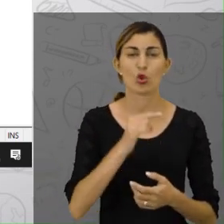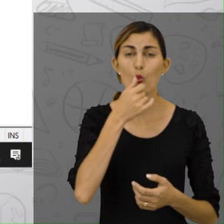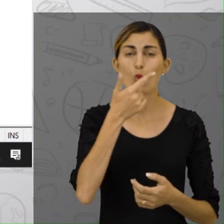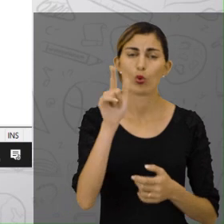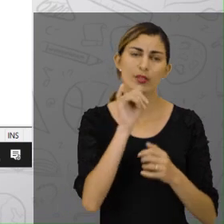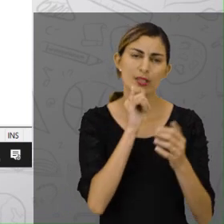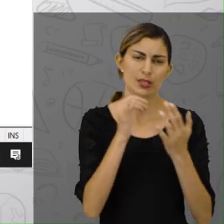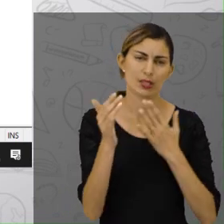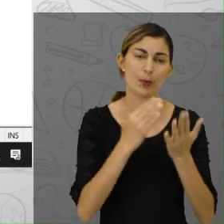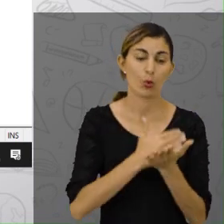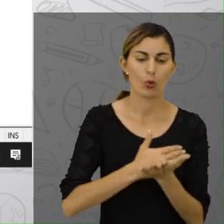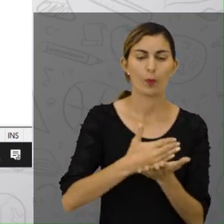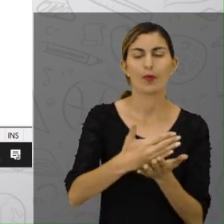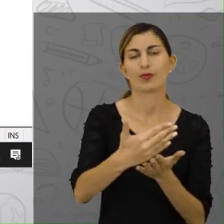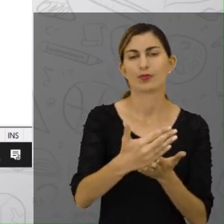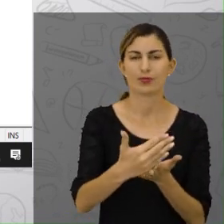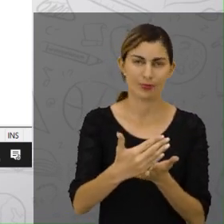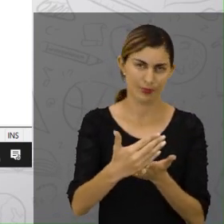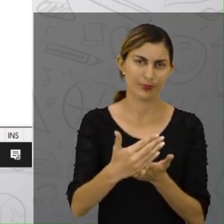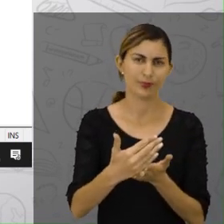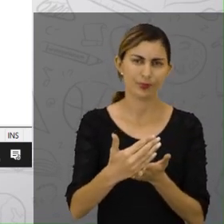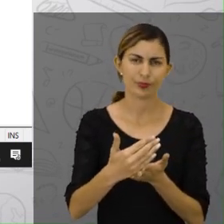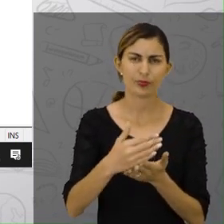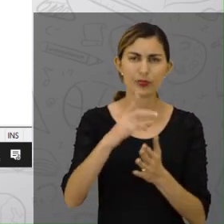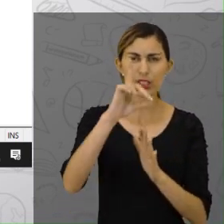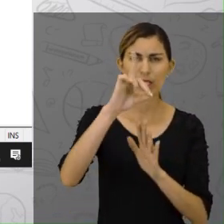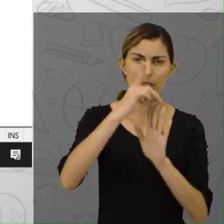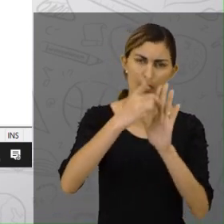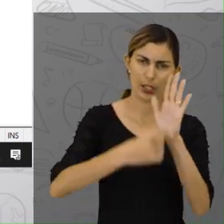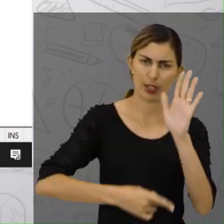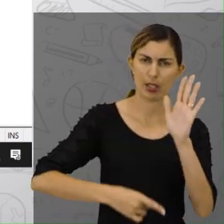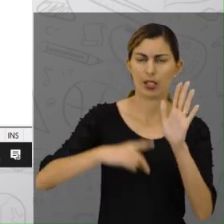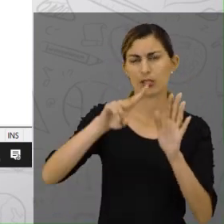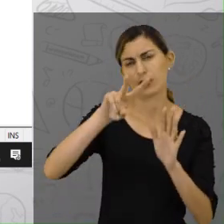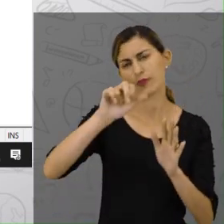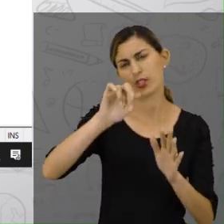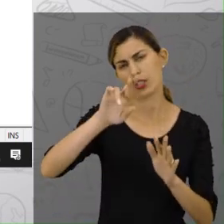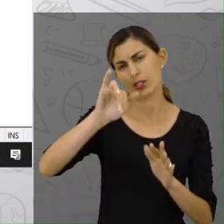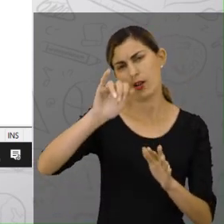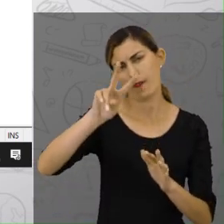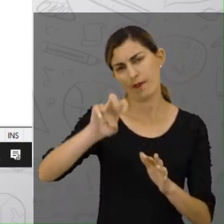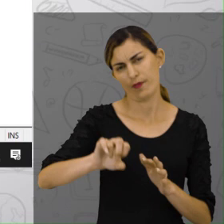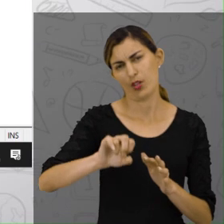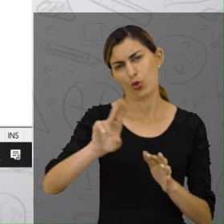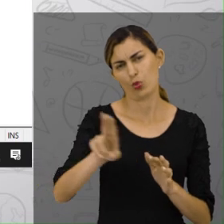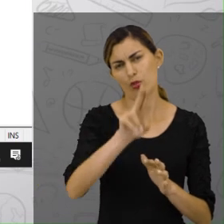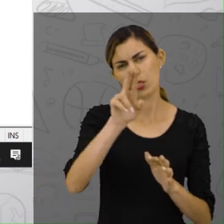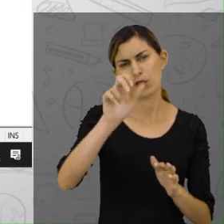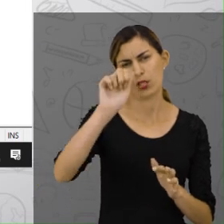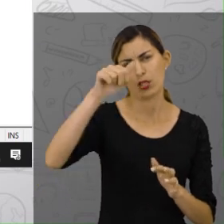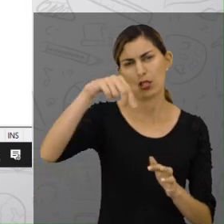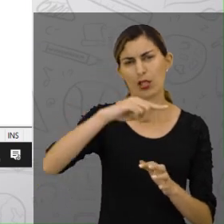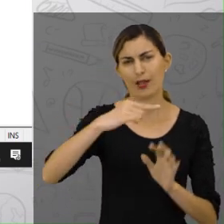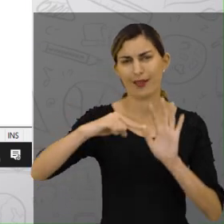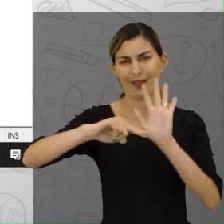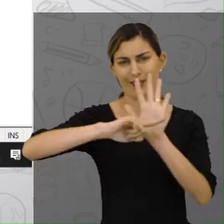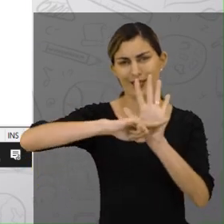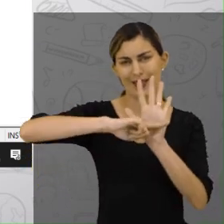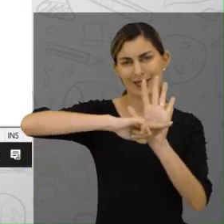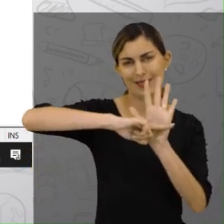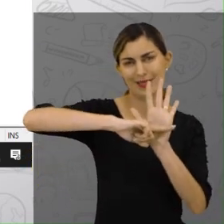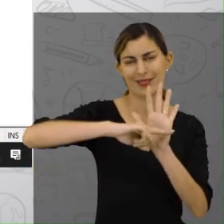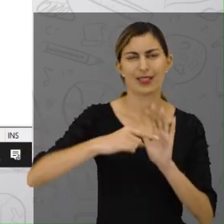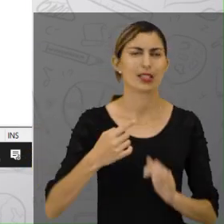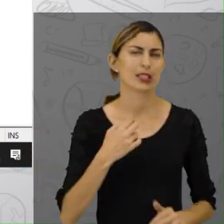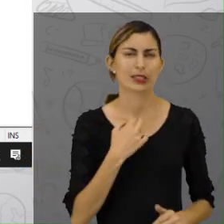Outro exemplo é o início da declaração da variável usando underline, o que